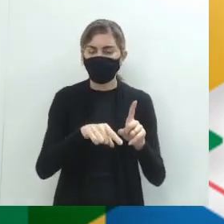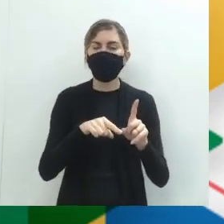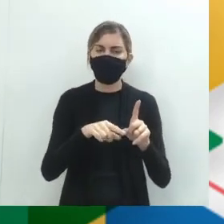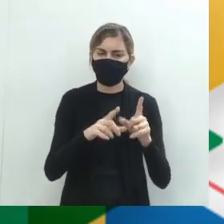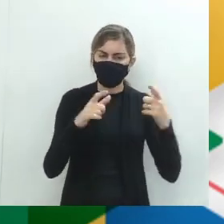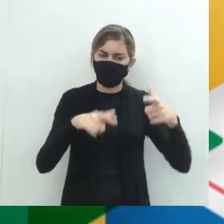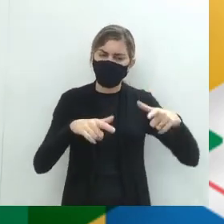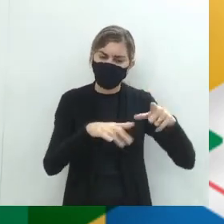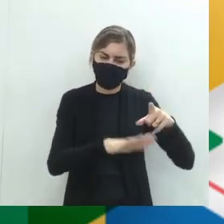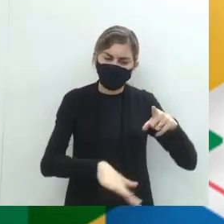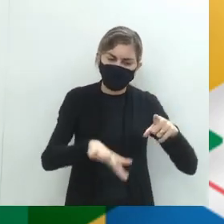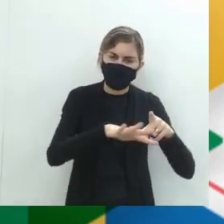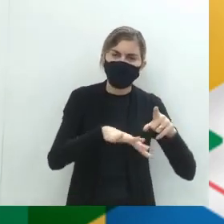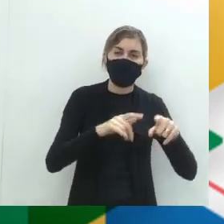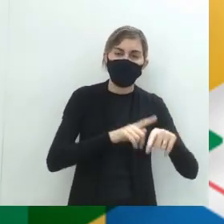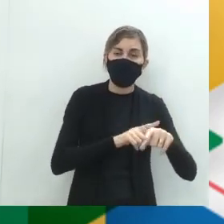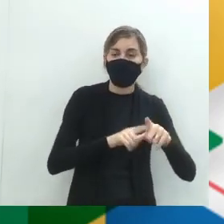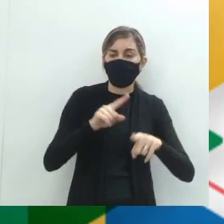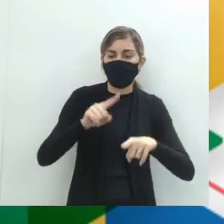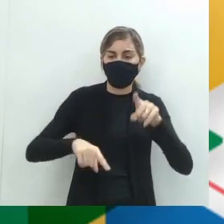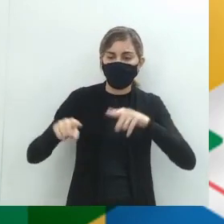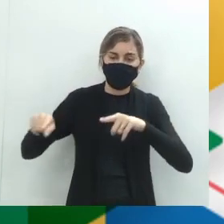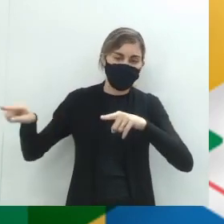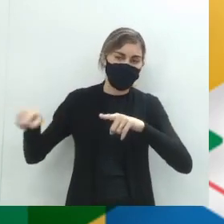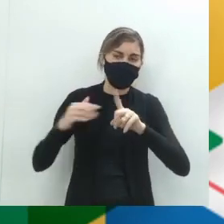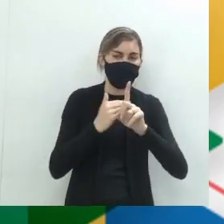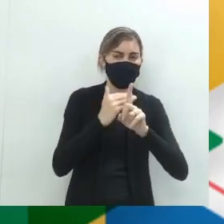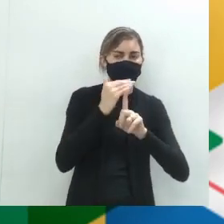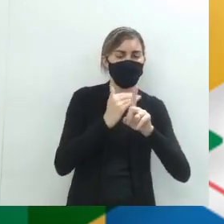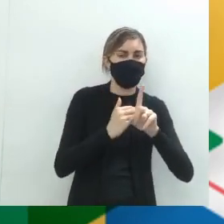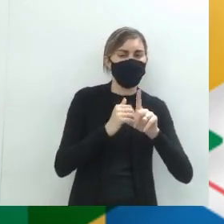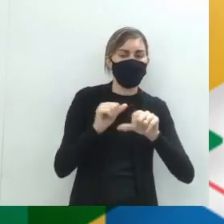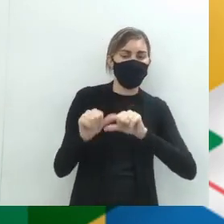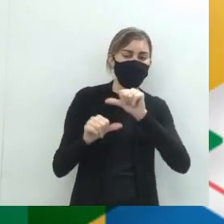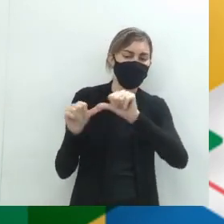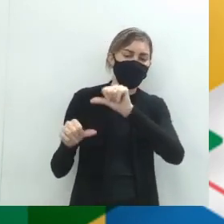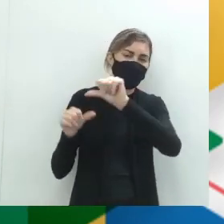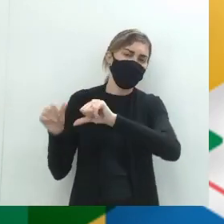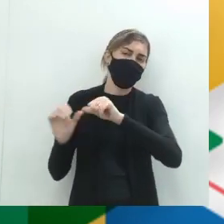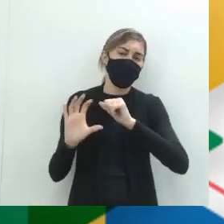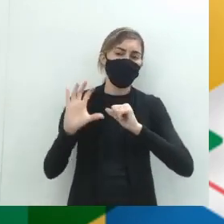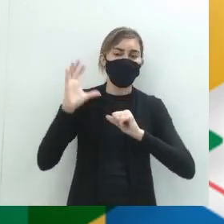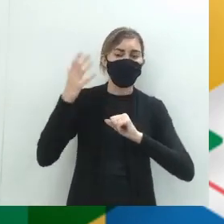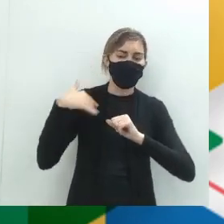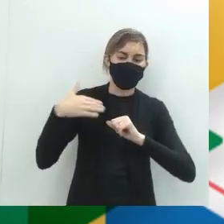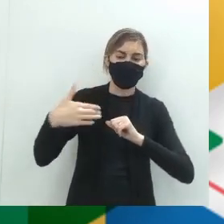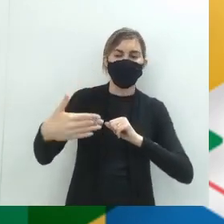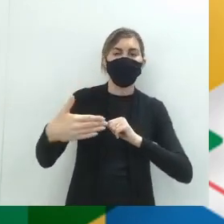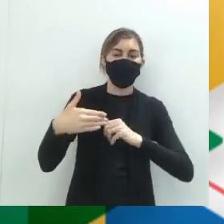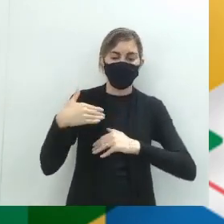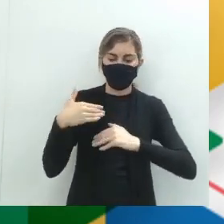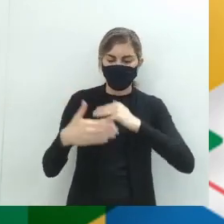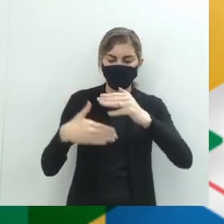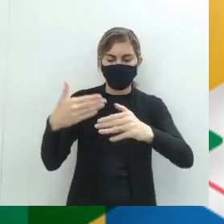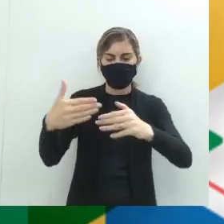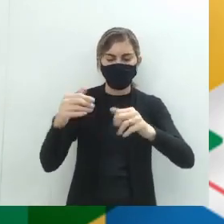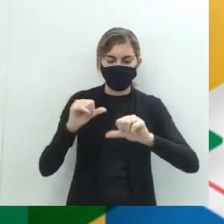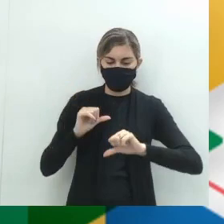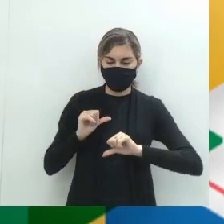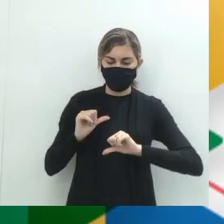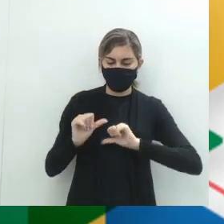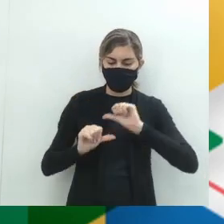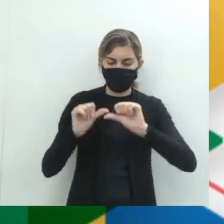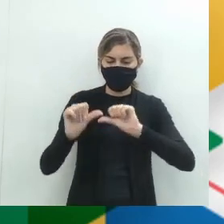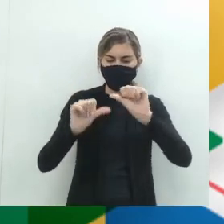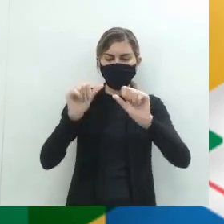naquele instante. E a variação de temperatura é o que aconteceu durante o processo. É o que aconteceu